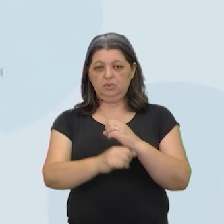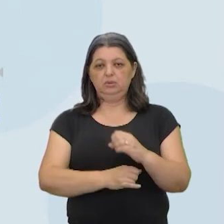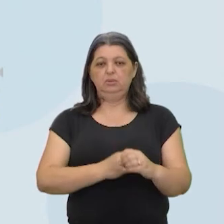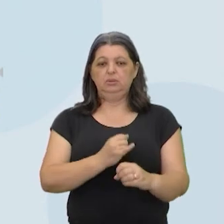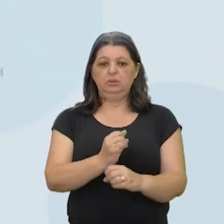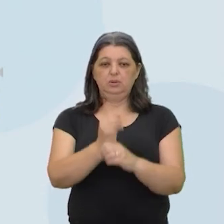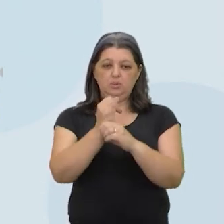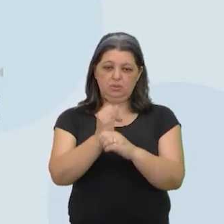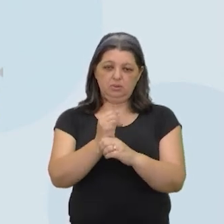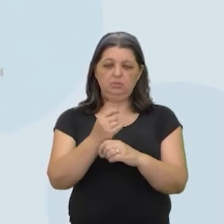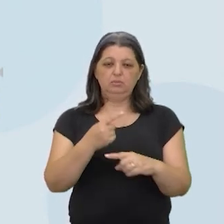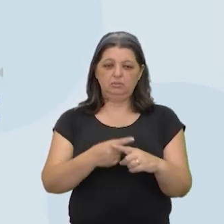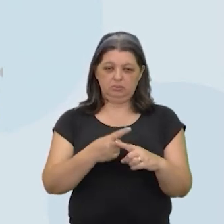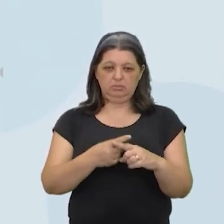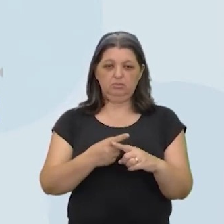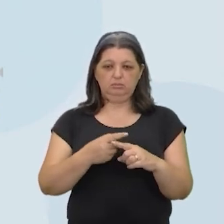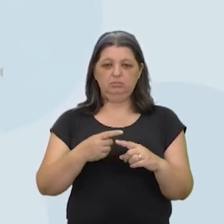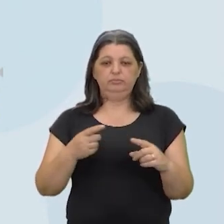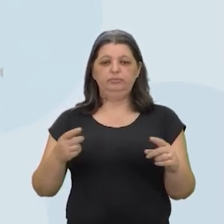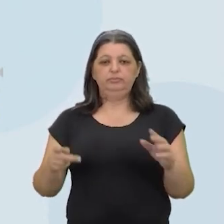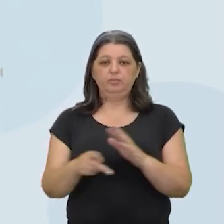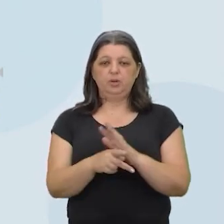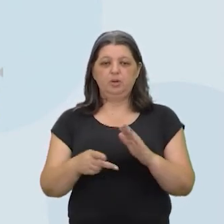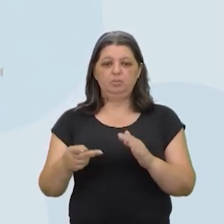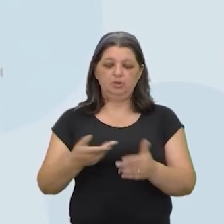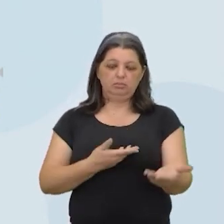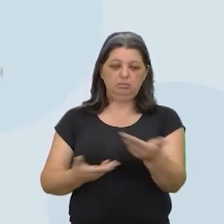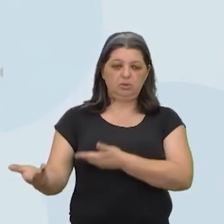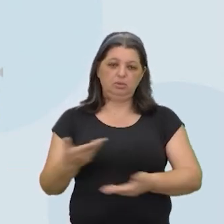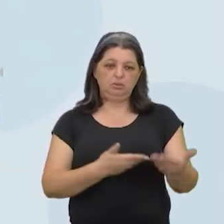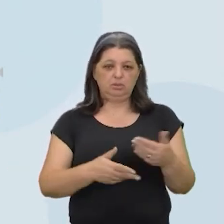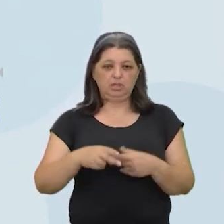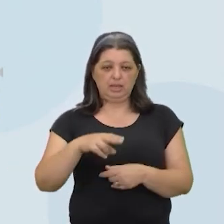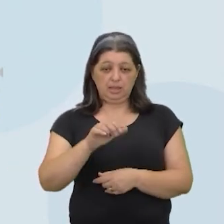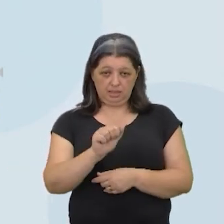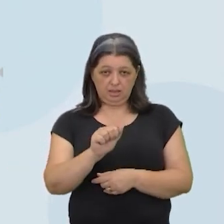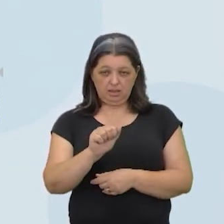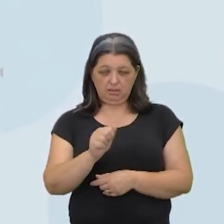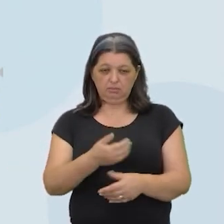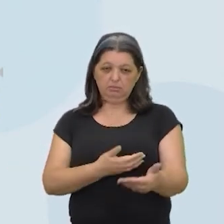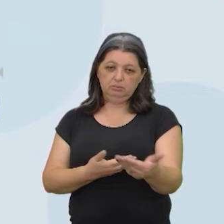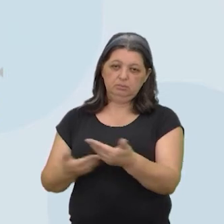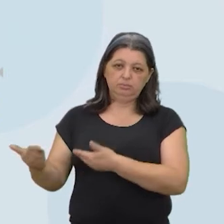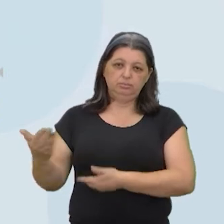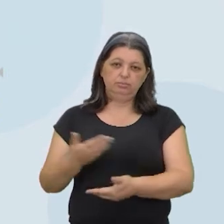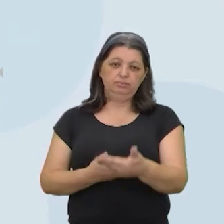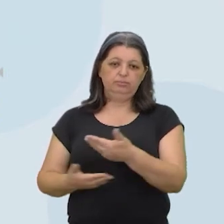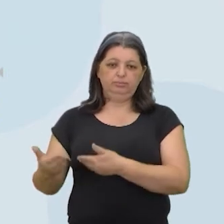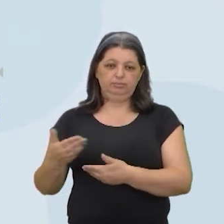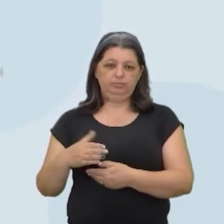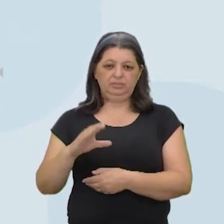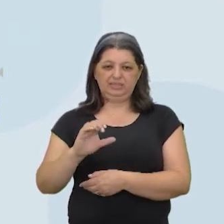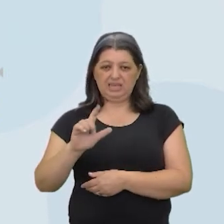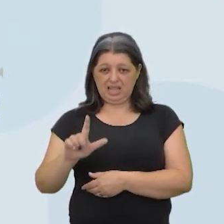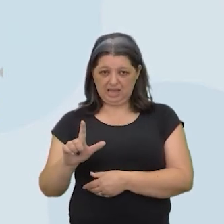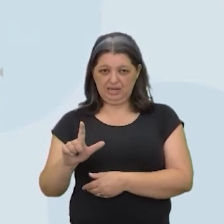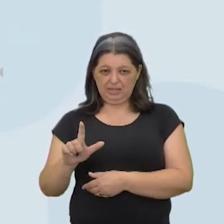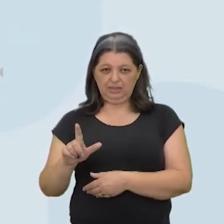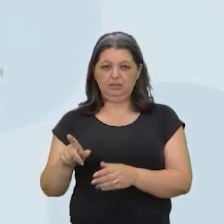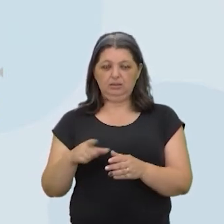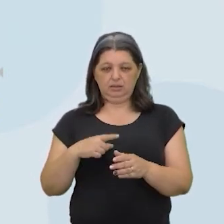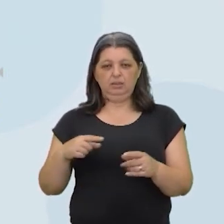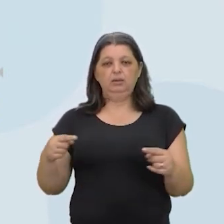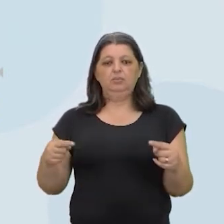troca de íons entre os elementos. Então, o Na, ele troca de íon com o Cl. Então, ali eu tenho